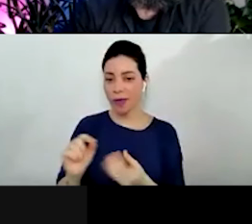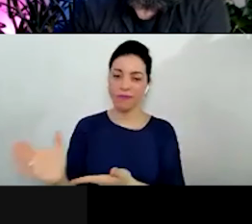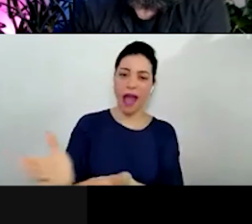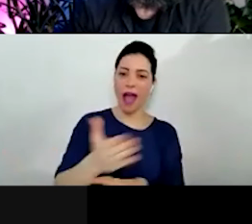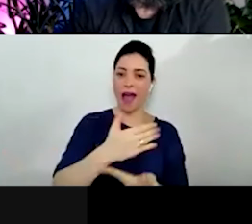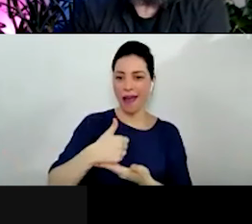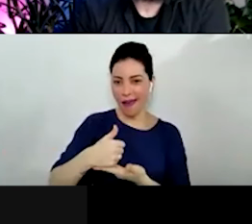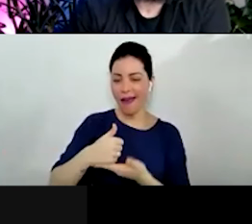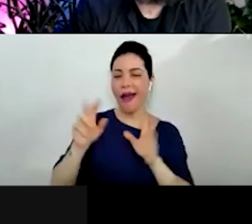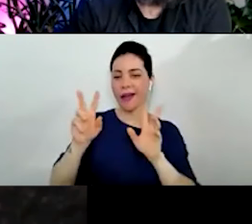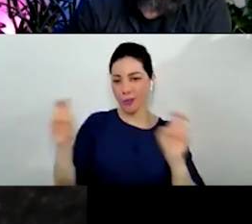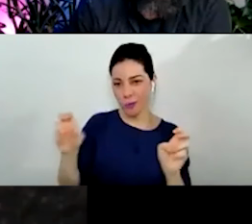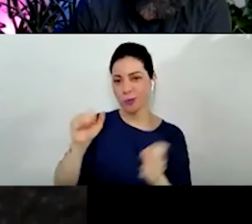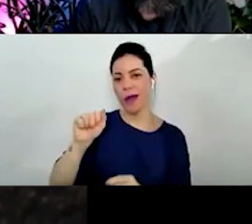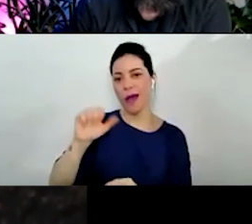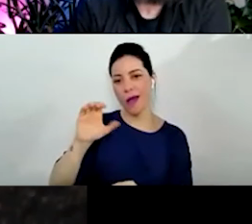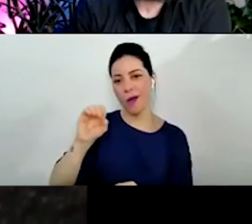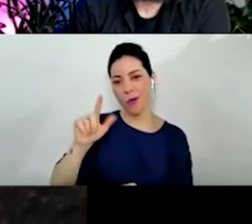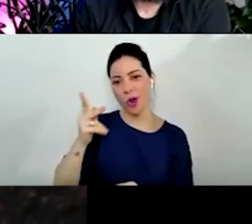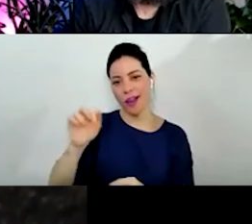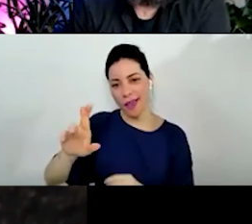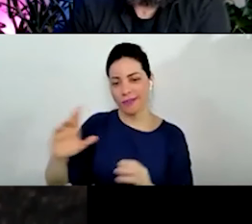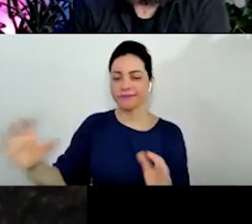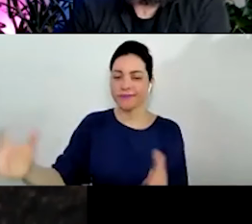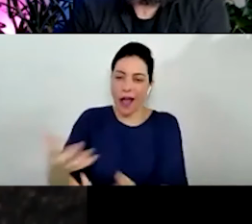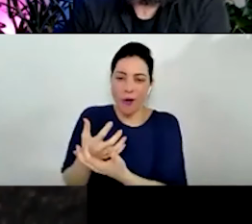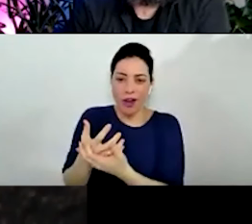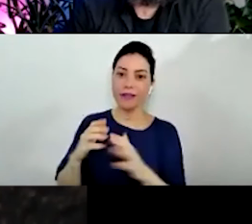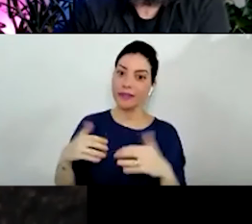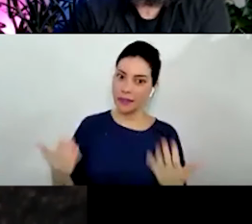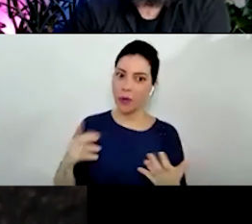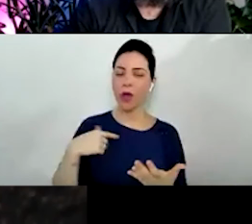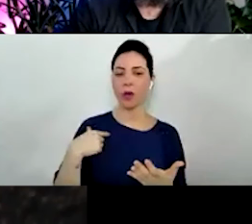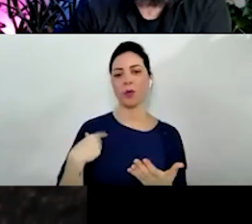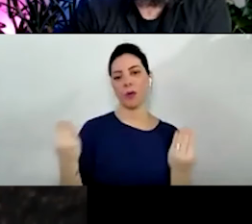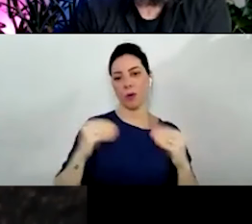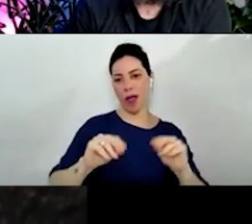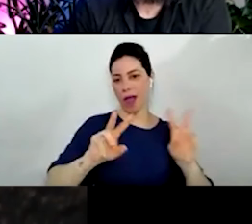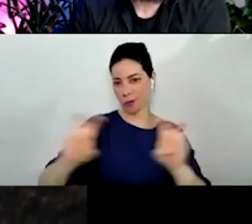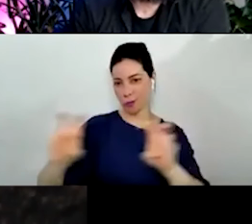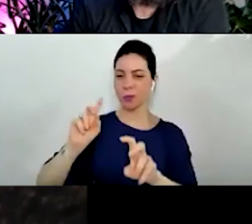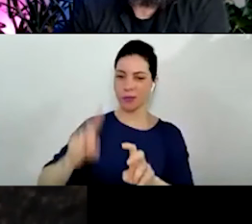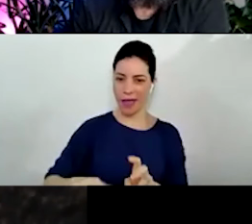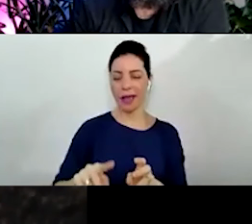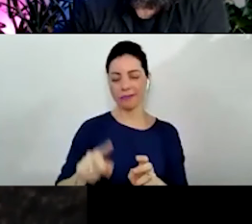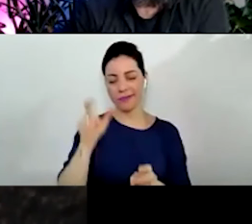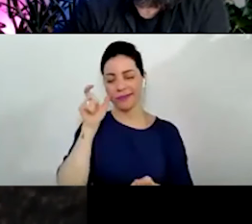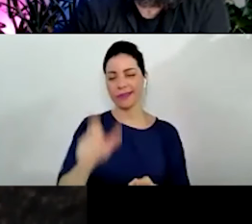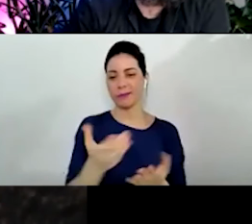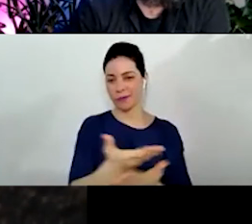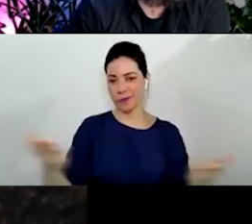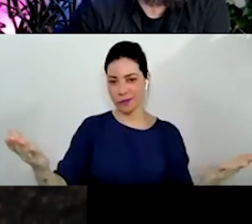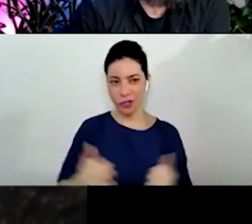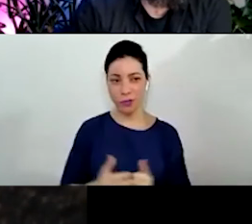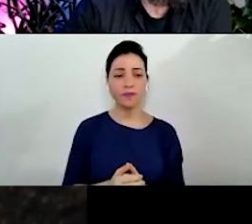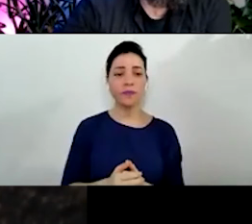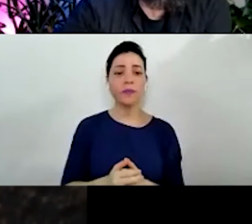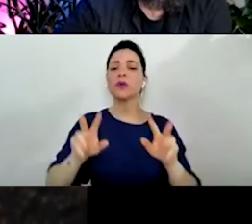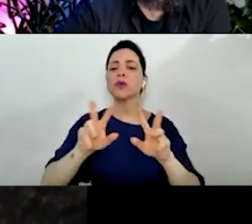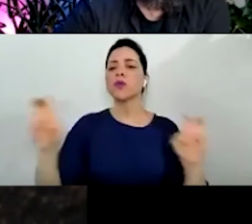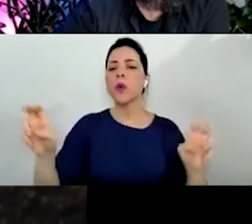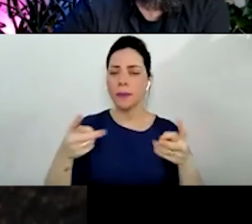com essa questão do Design aqui então vamos associar o primeiro princípio que é o perceptível quando eu associo o